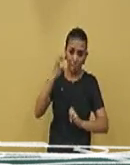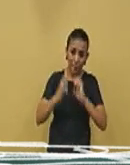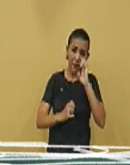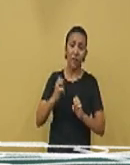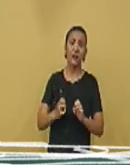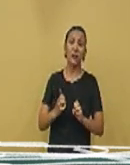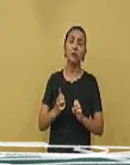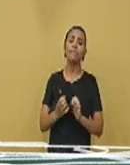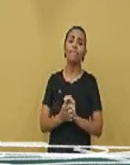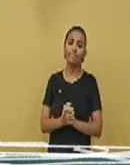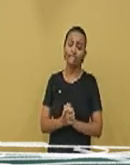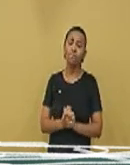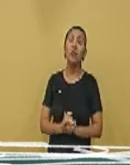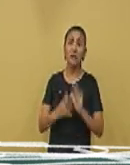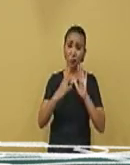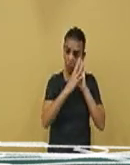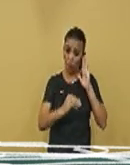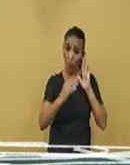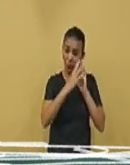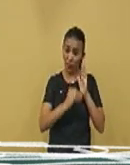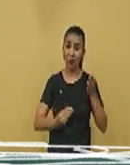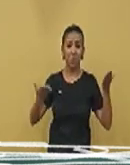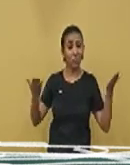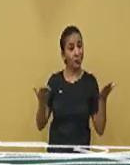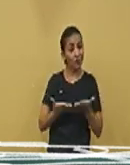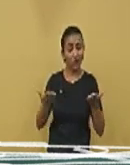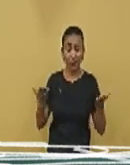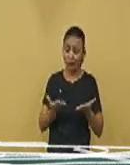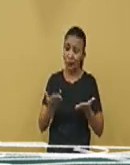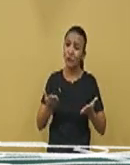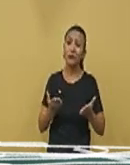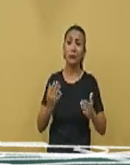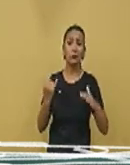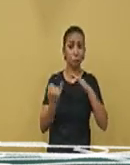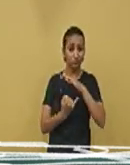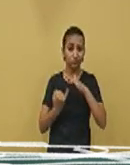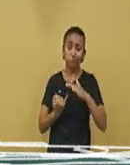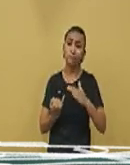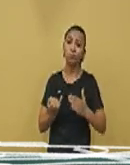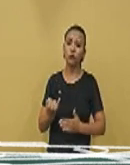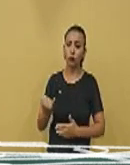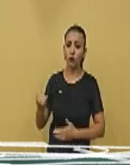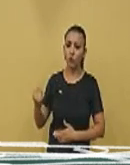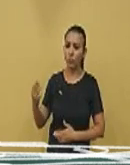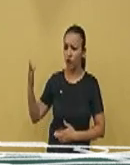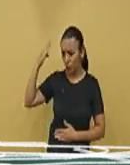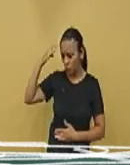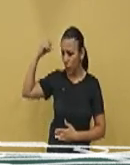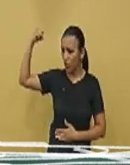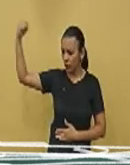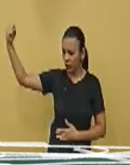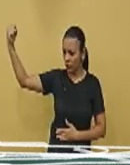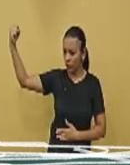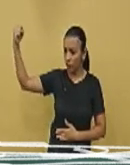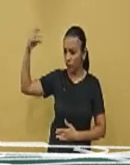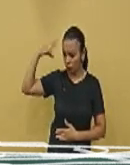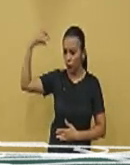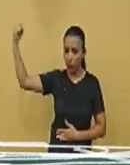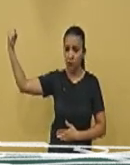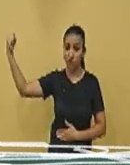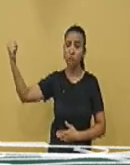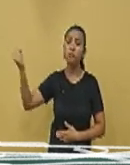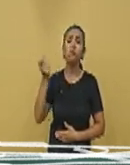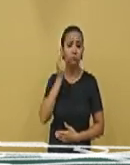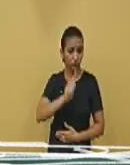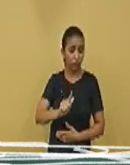esse modelo, hoje são instituições, empresas de sucesso, de pleno sucesso, e a UFGD também pode